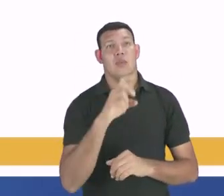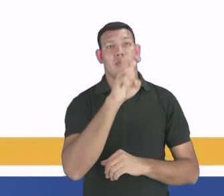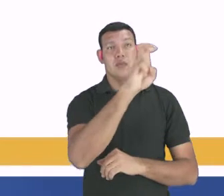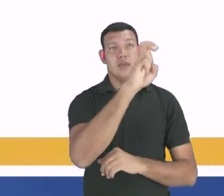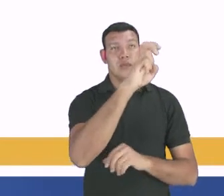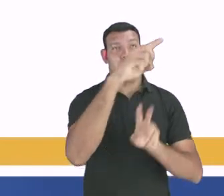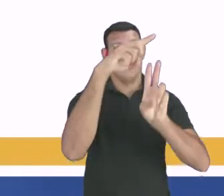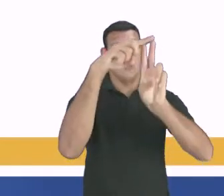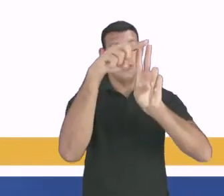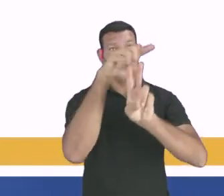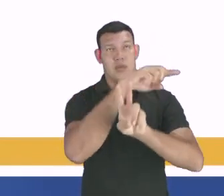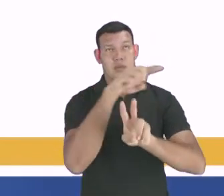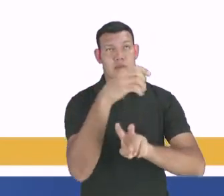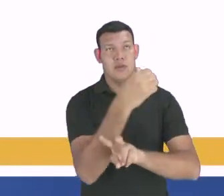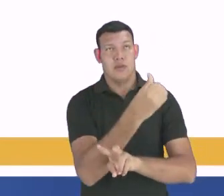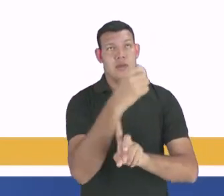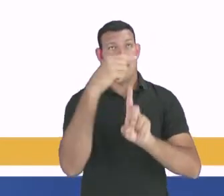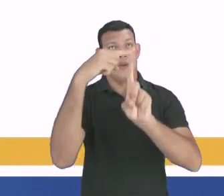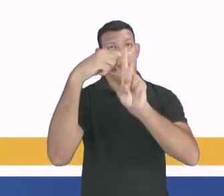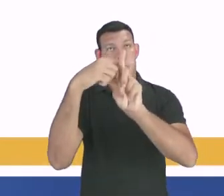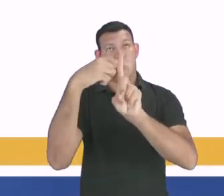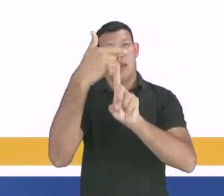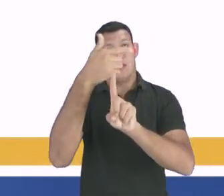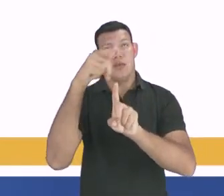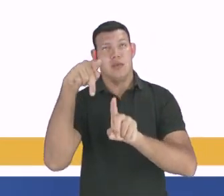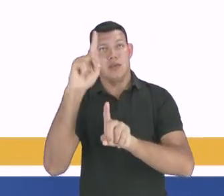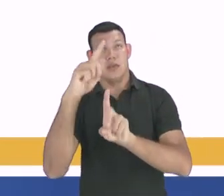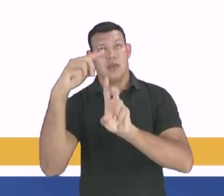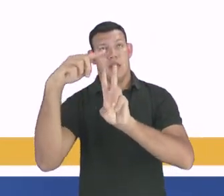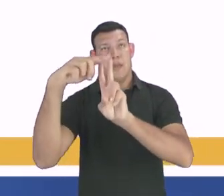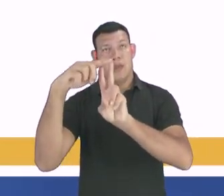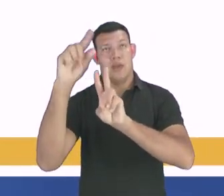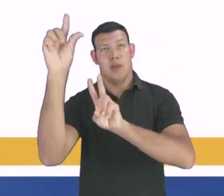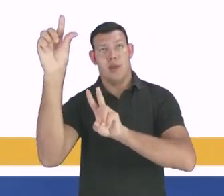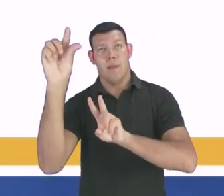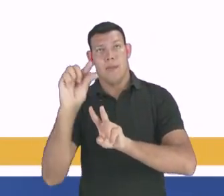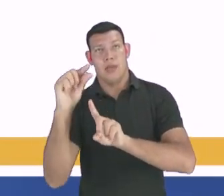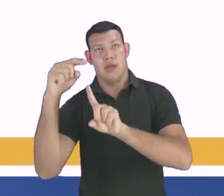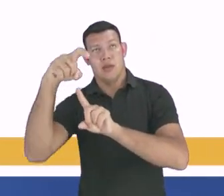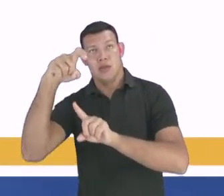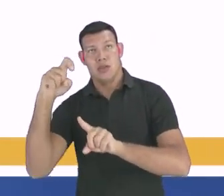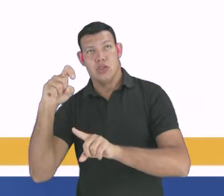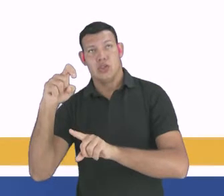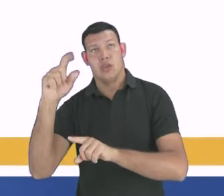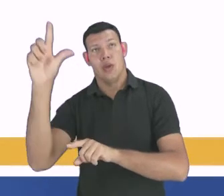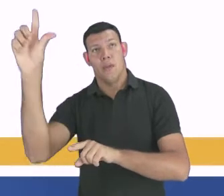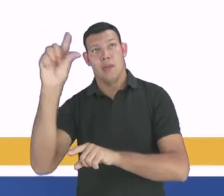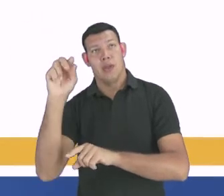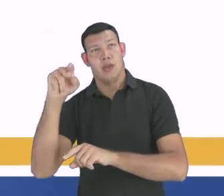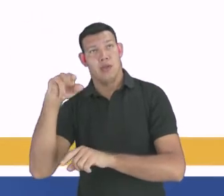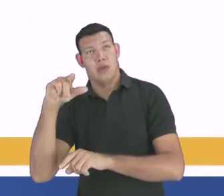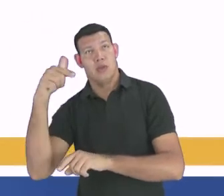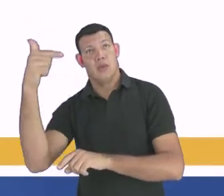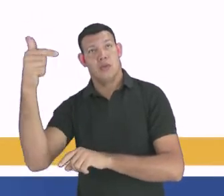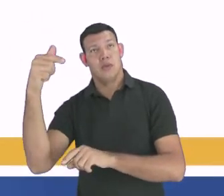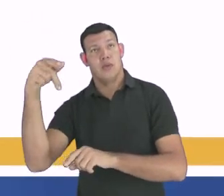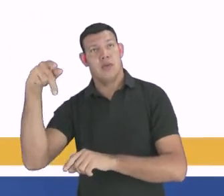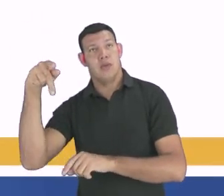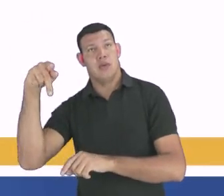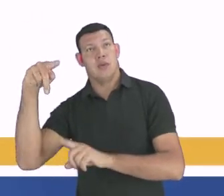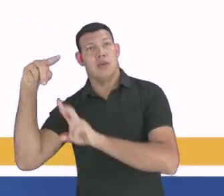x e menor ou igual que 2π, mais 2κπ, tudo bem? E esse k também pertence aos